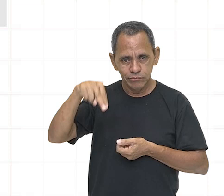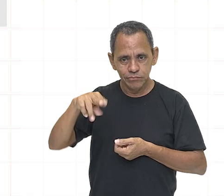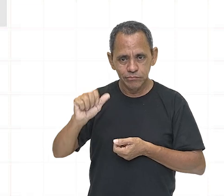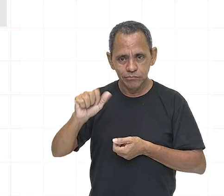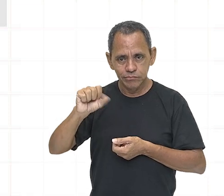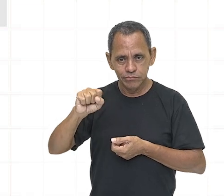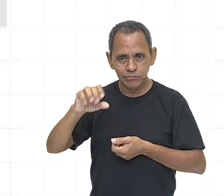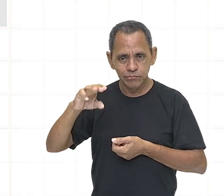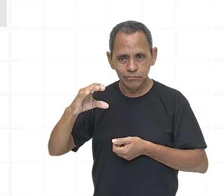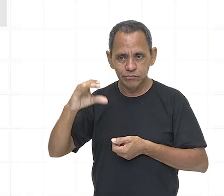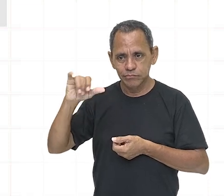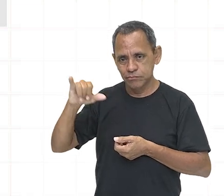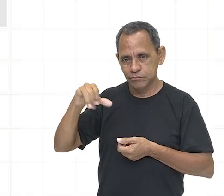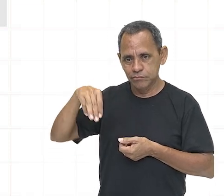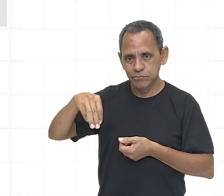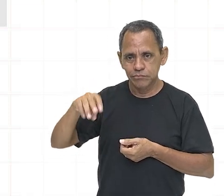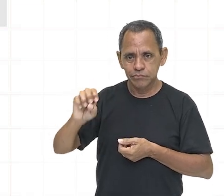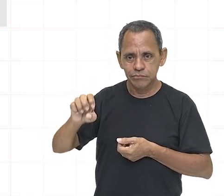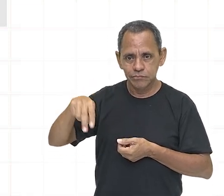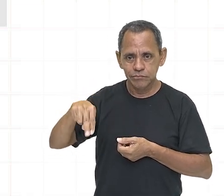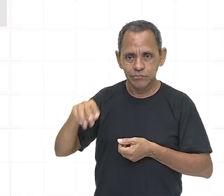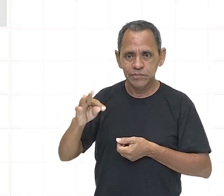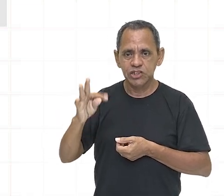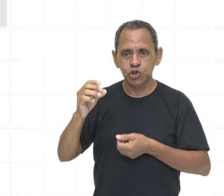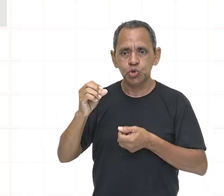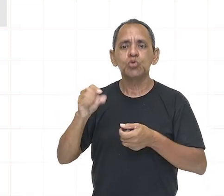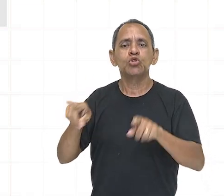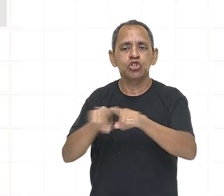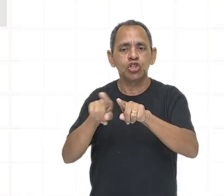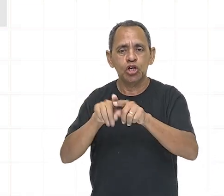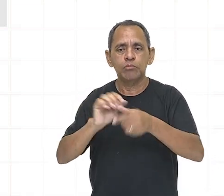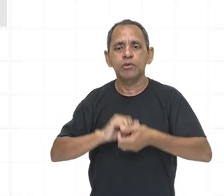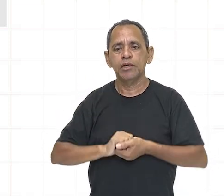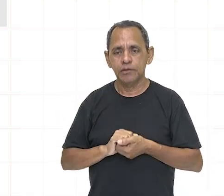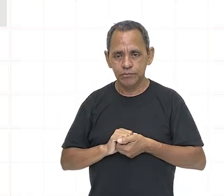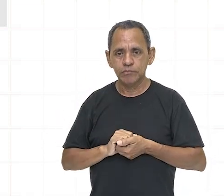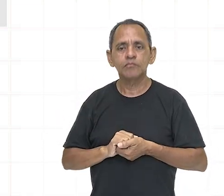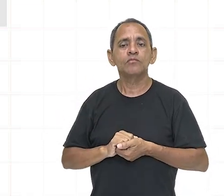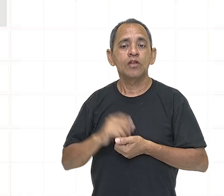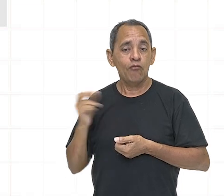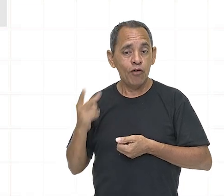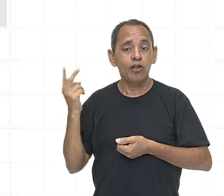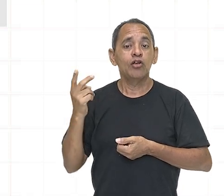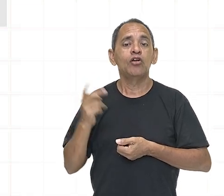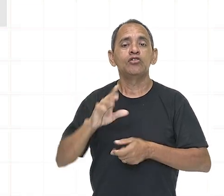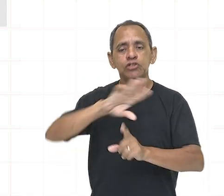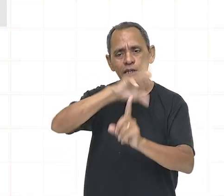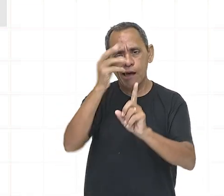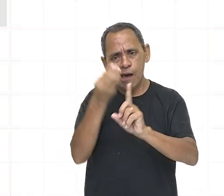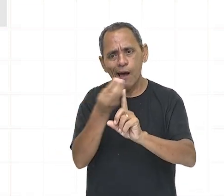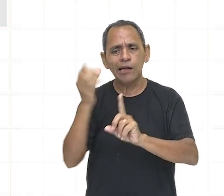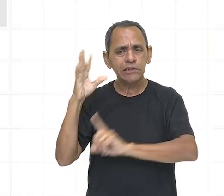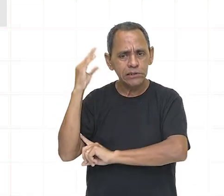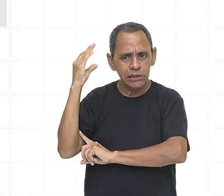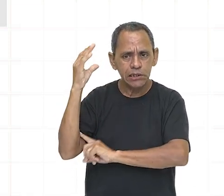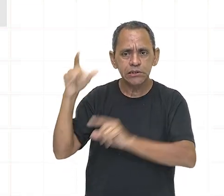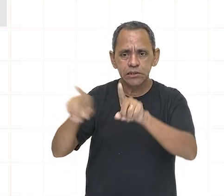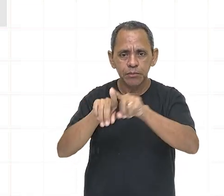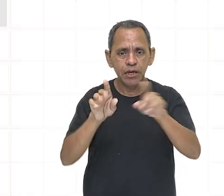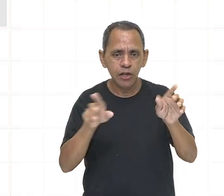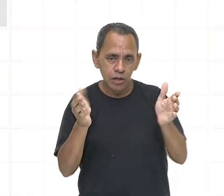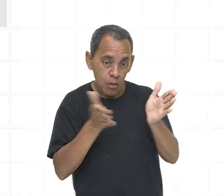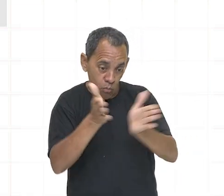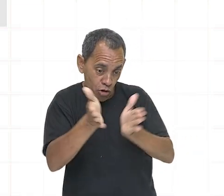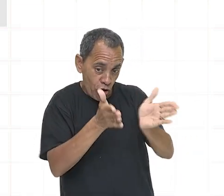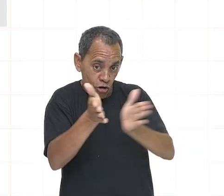trabalho como uma forma de quê? De expressão individual e a valorização da arte e da ciência. Já no período da